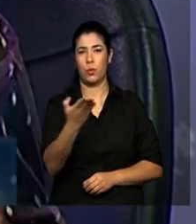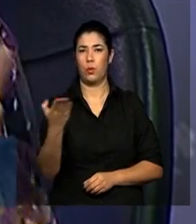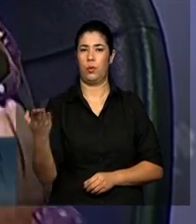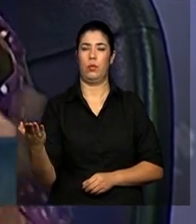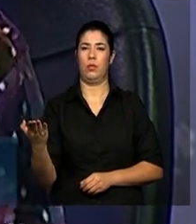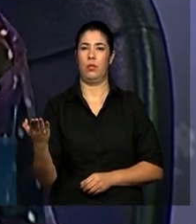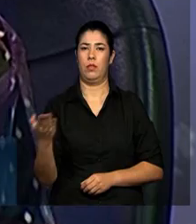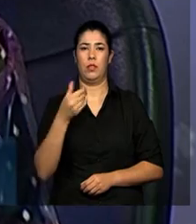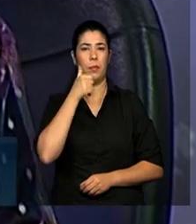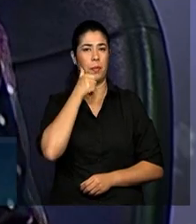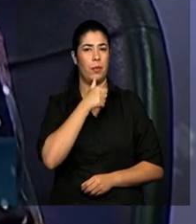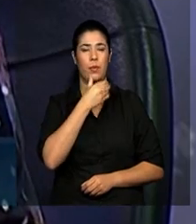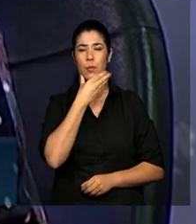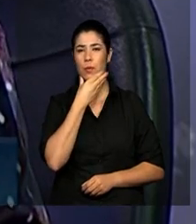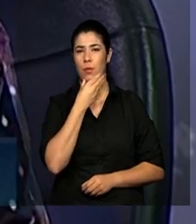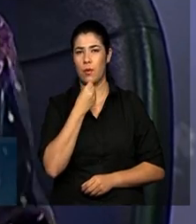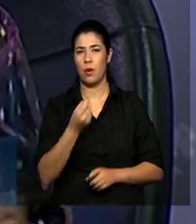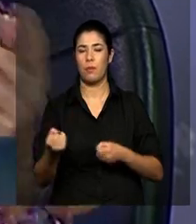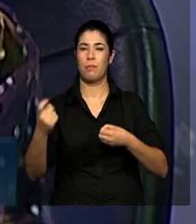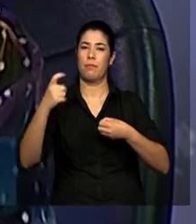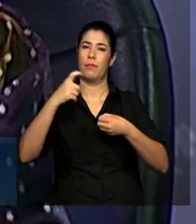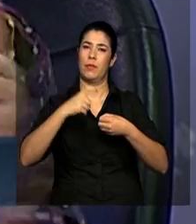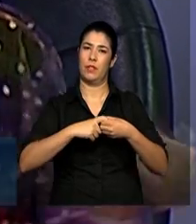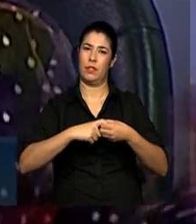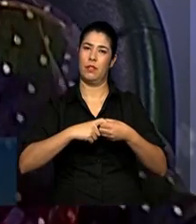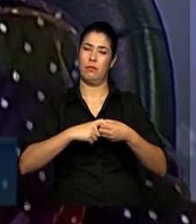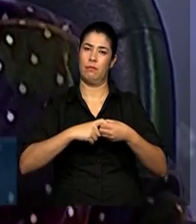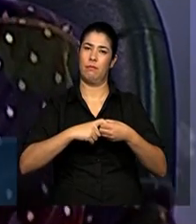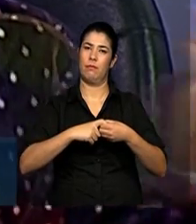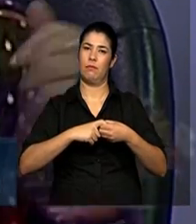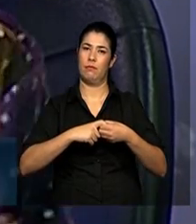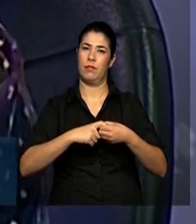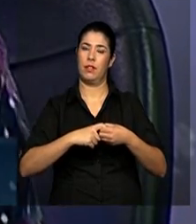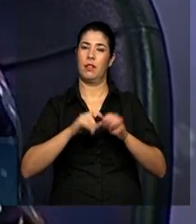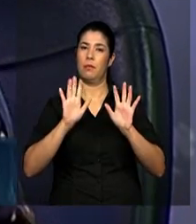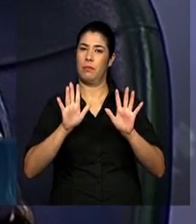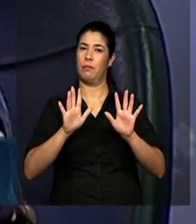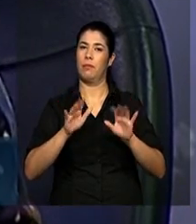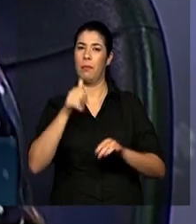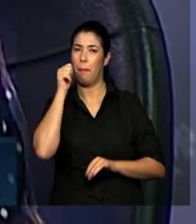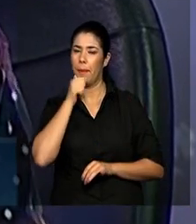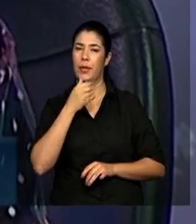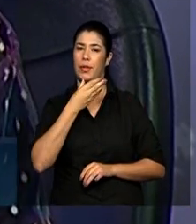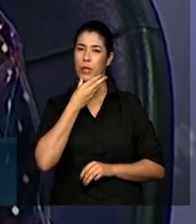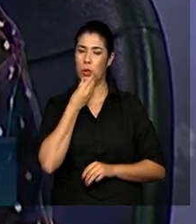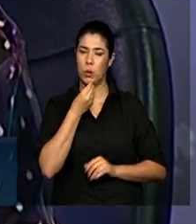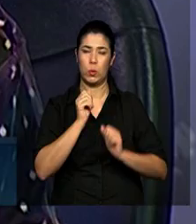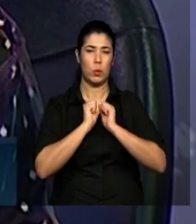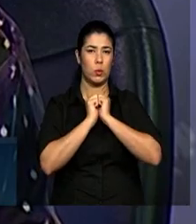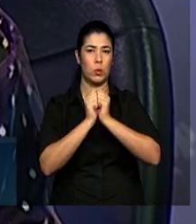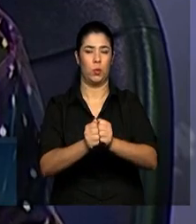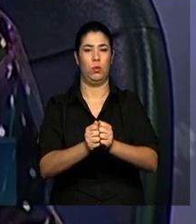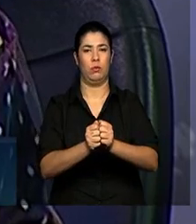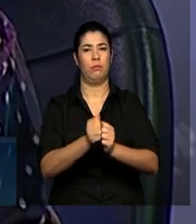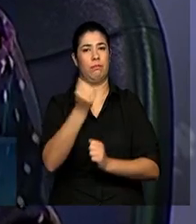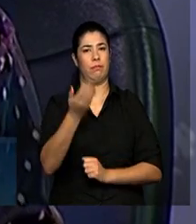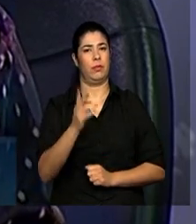a todos e todas as parceiras, não, a todas e todo o parceiro que está